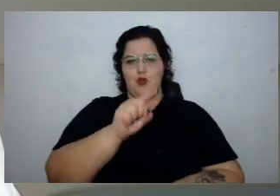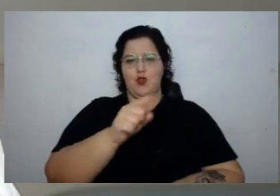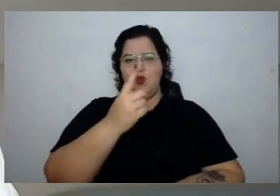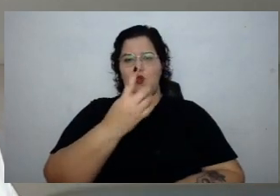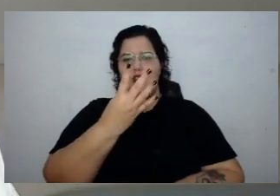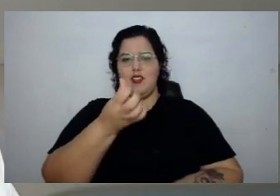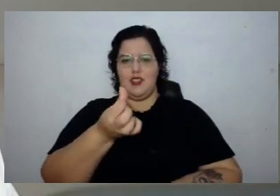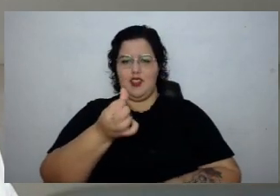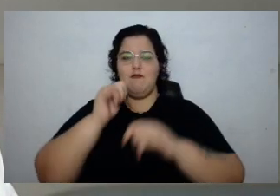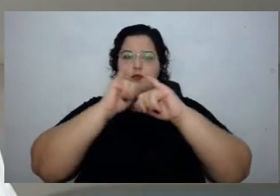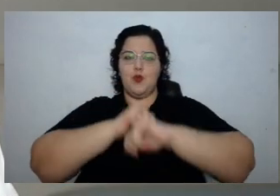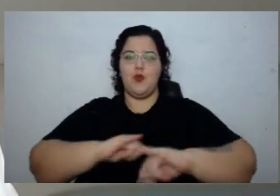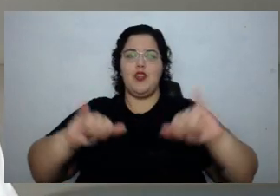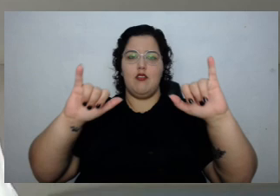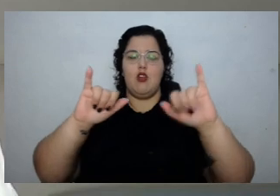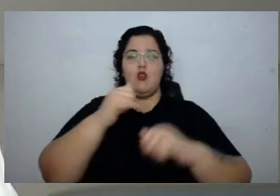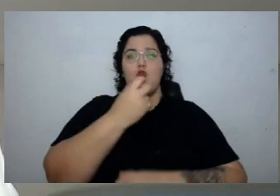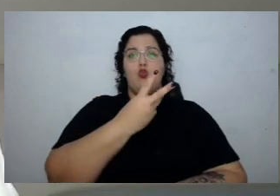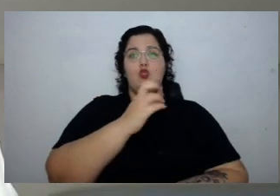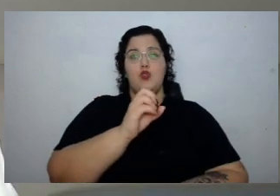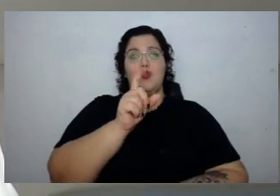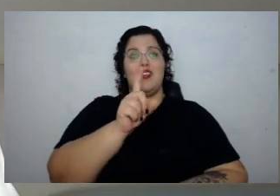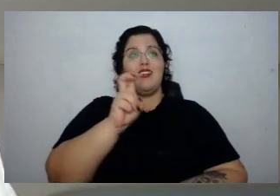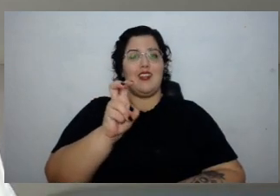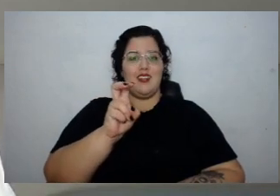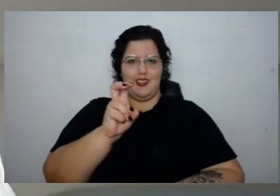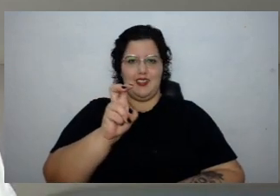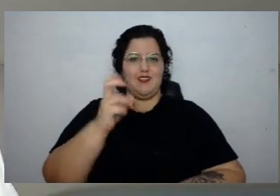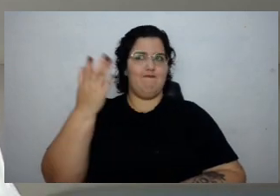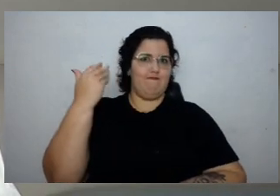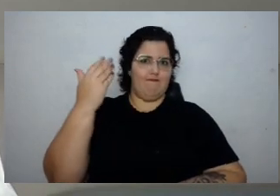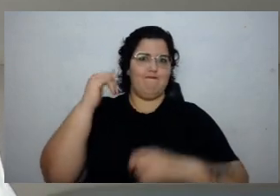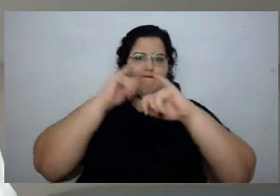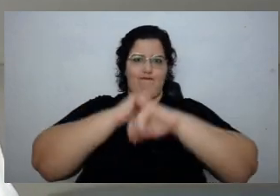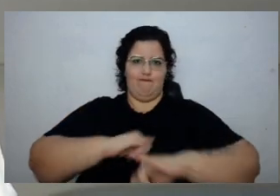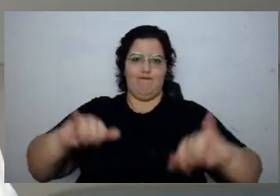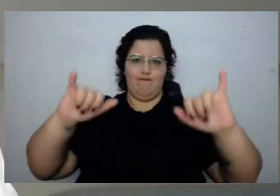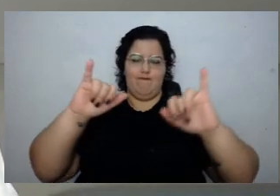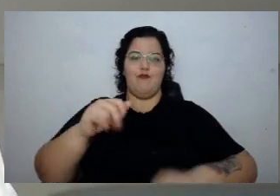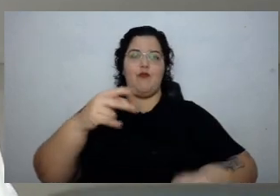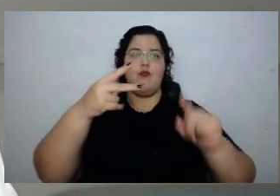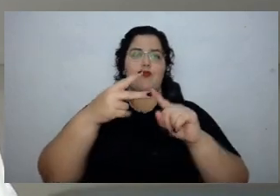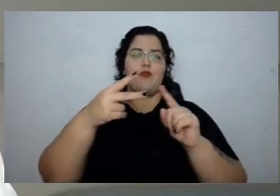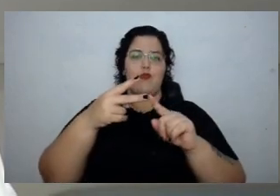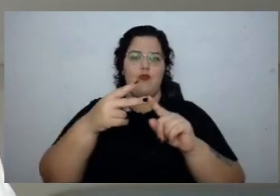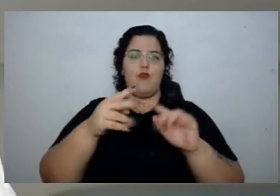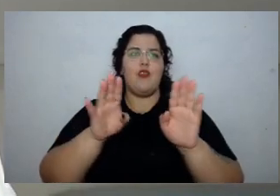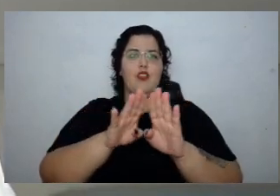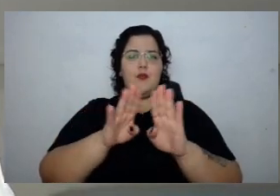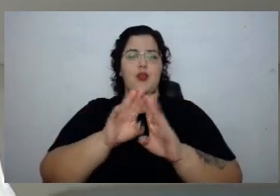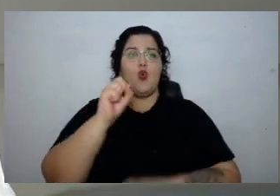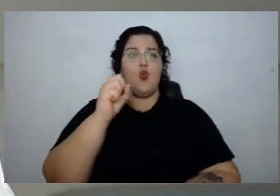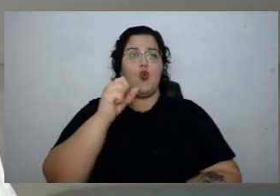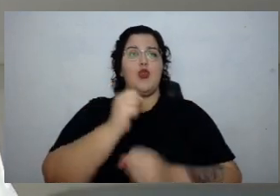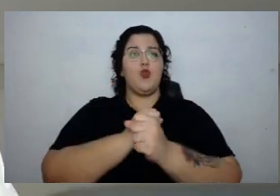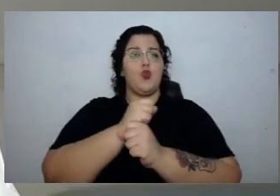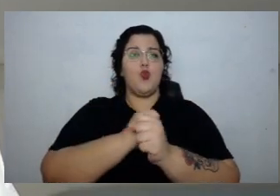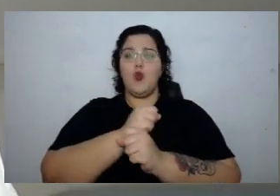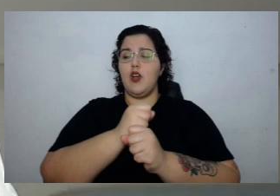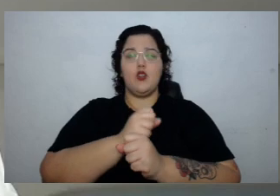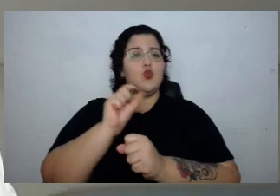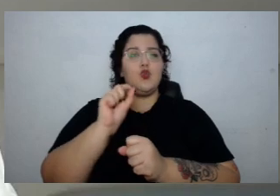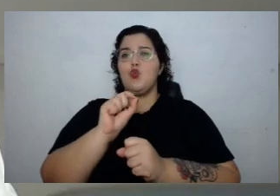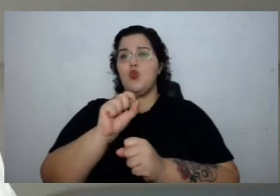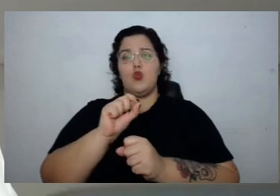13.146, que foi publicada no ano de 2015. Nós temos também no mês de julho, depois de 8 anos,